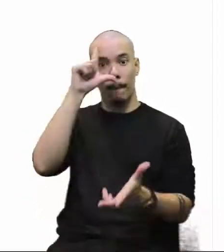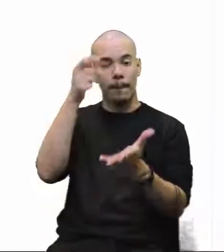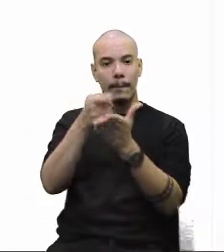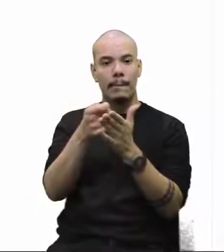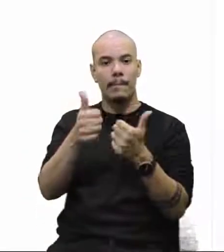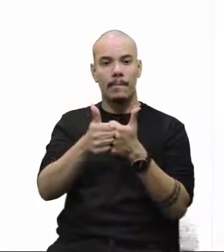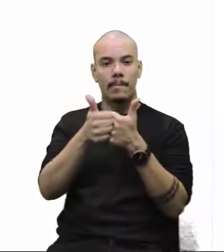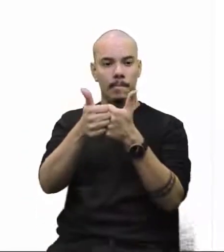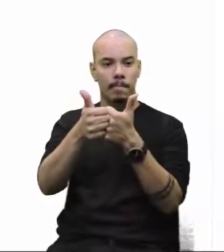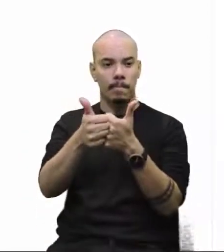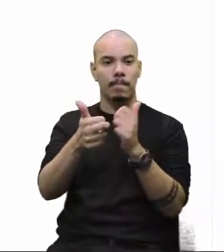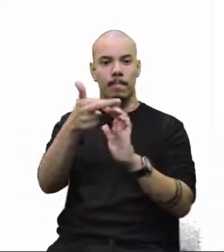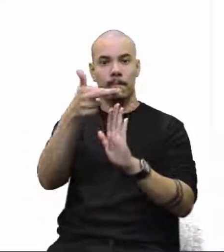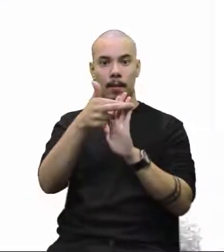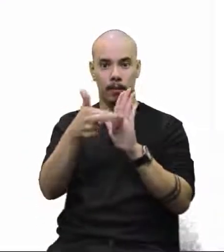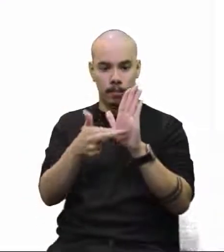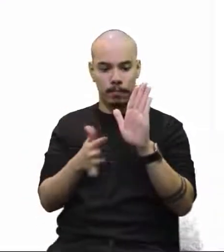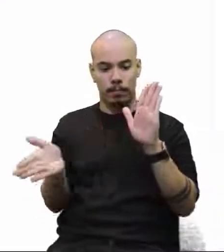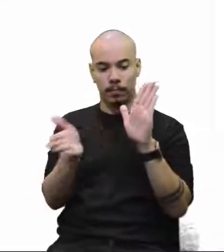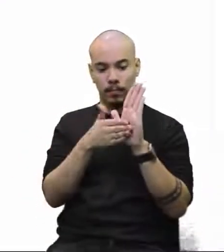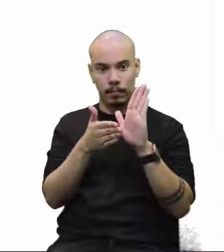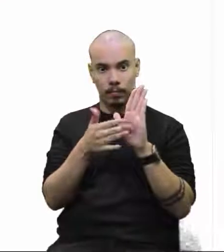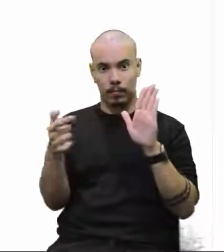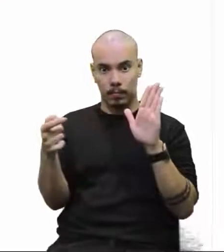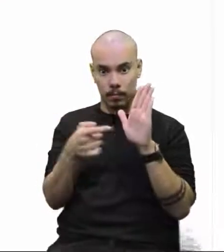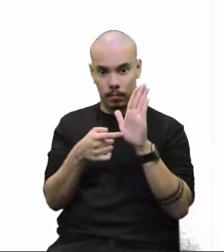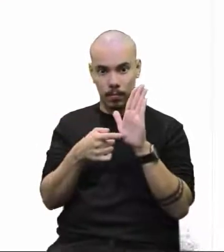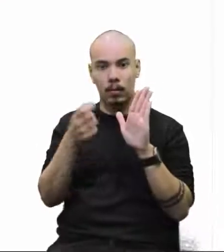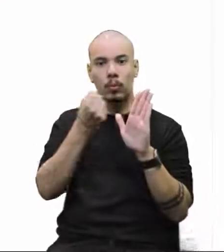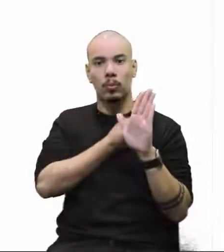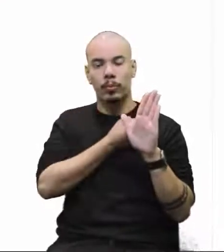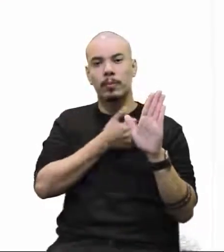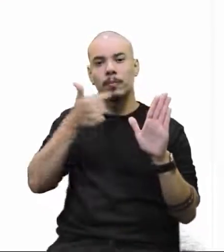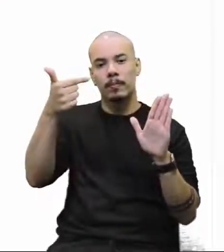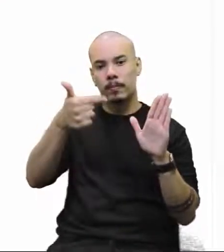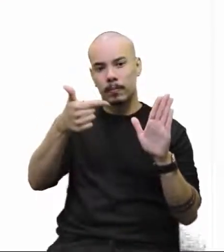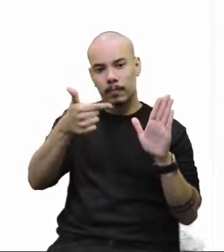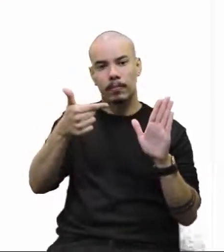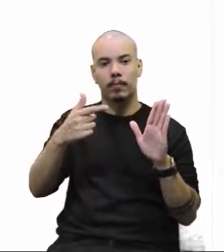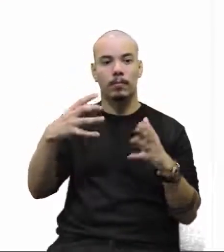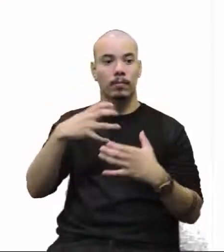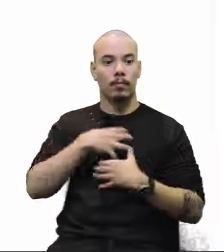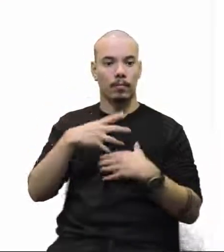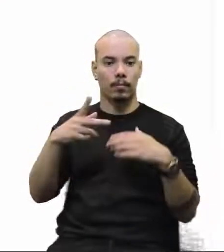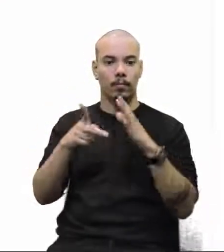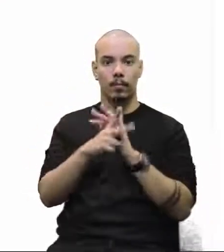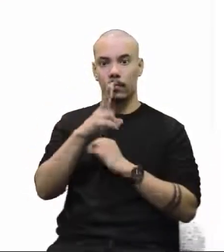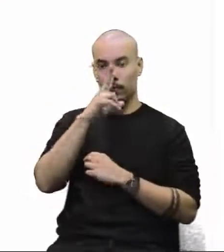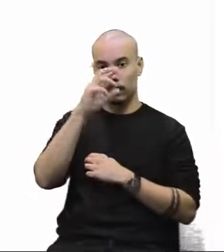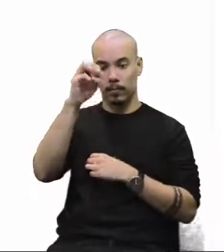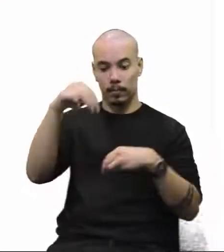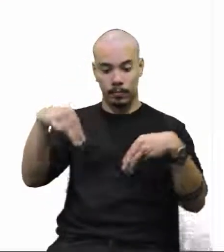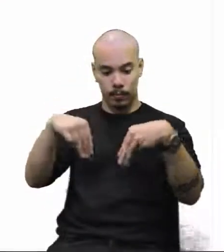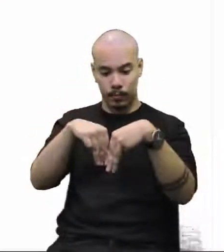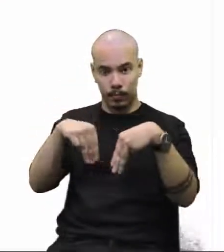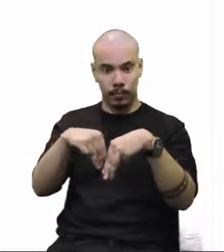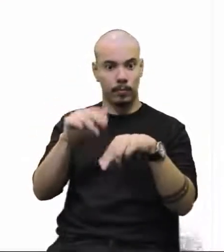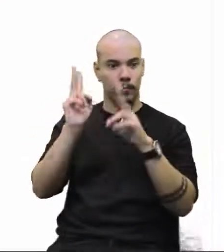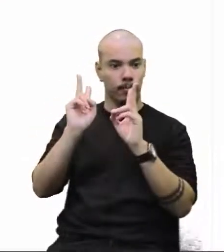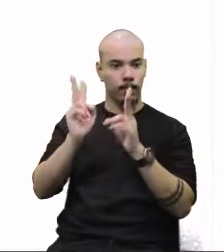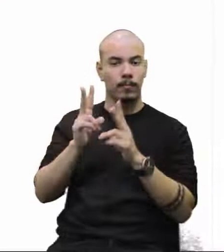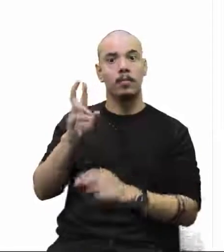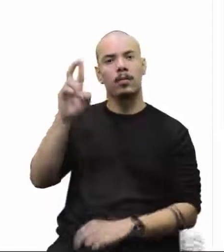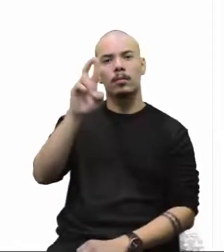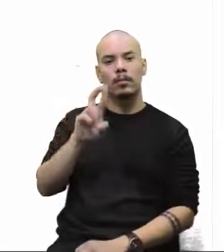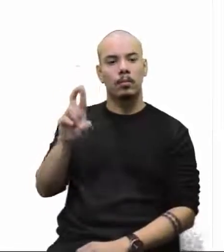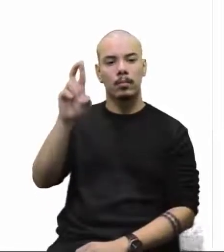Determinamos, de acordo com a regra da mão direita, número 2, os sentidos das forças magnéticas.